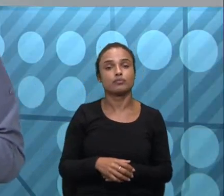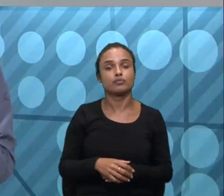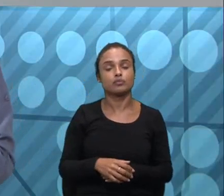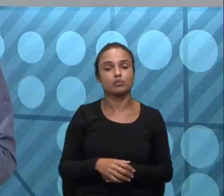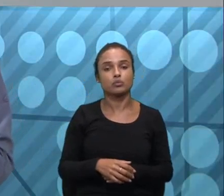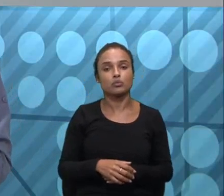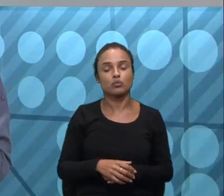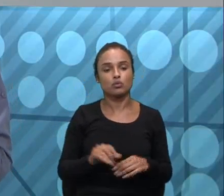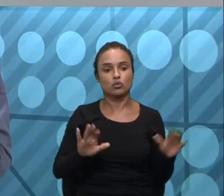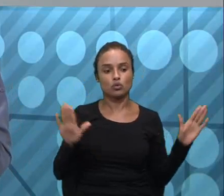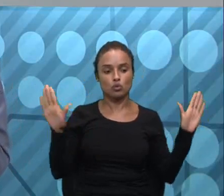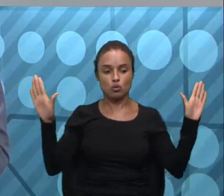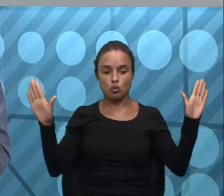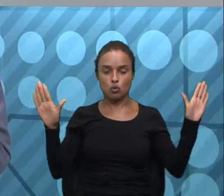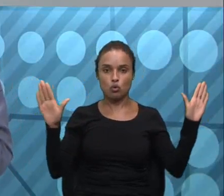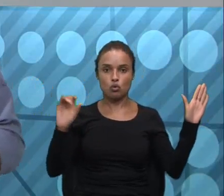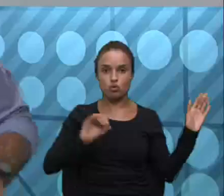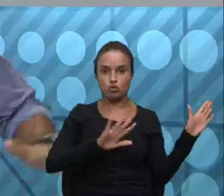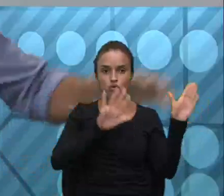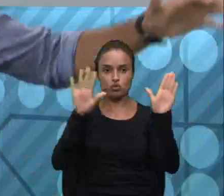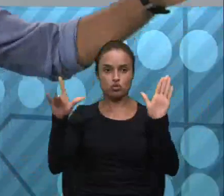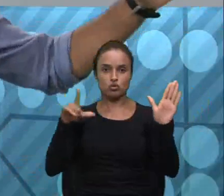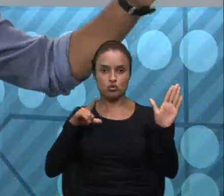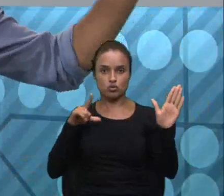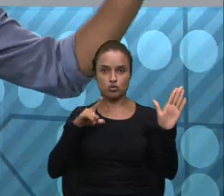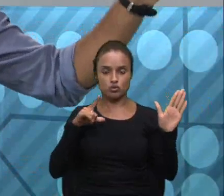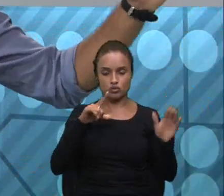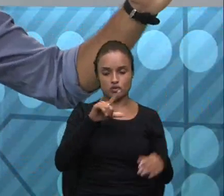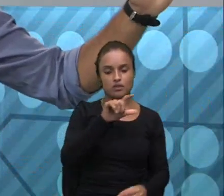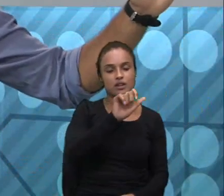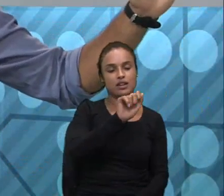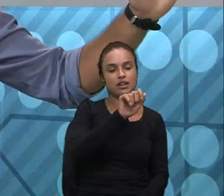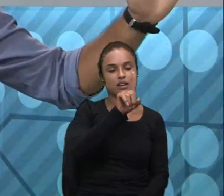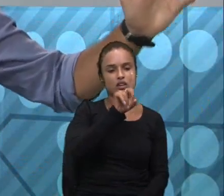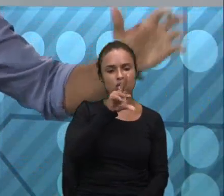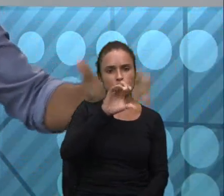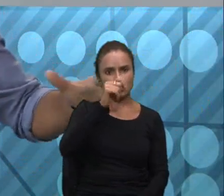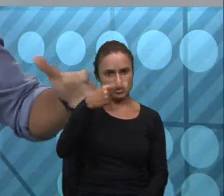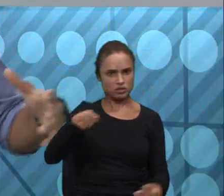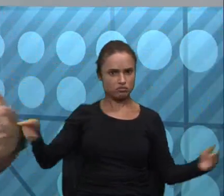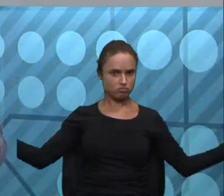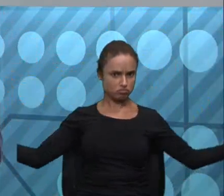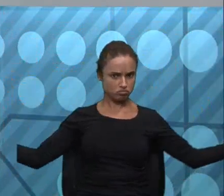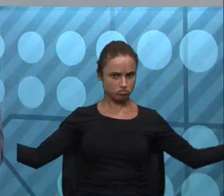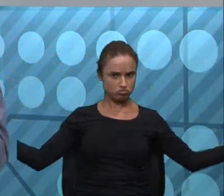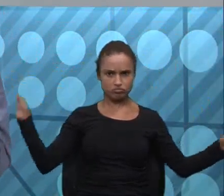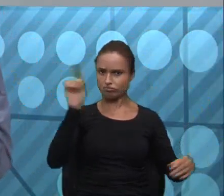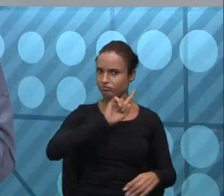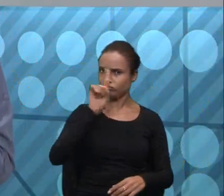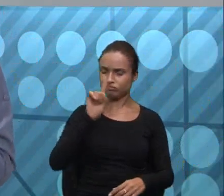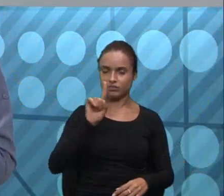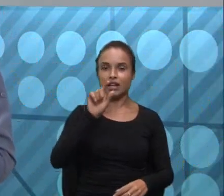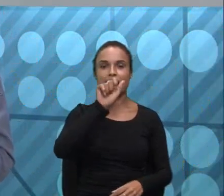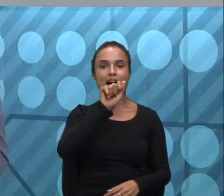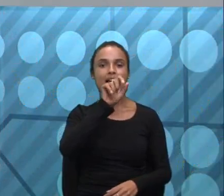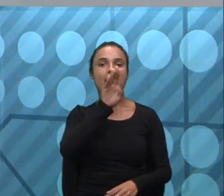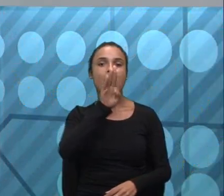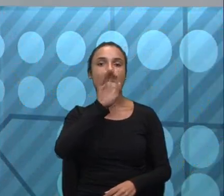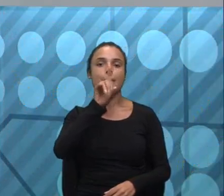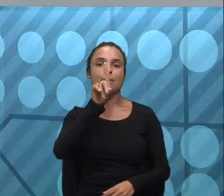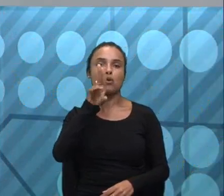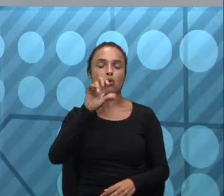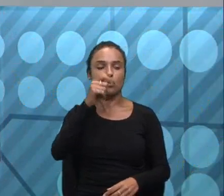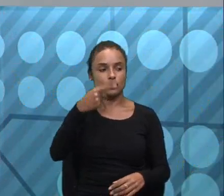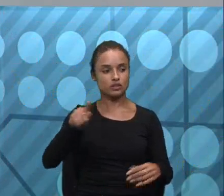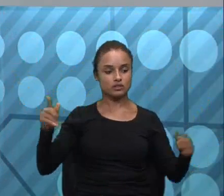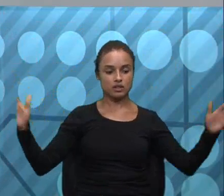membros superiores, ele faz uma abdução, ele está aberto, tá? E também especifica a articulação, é